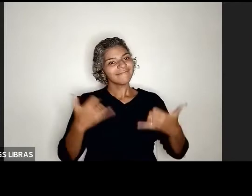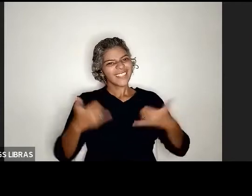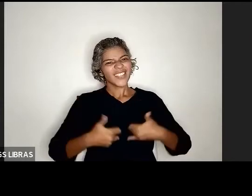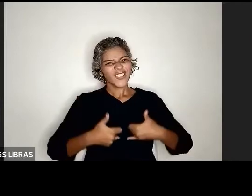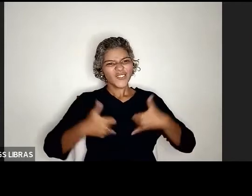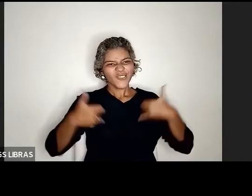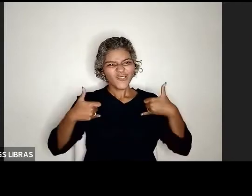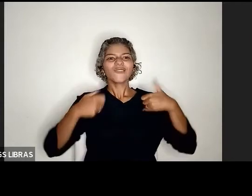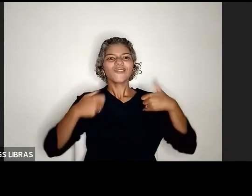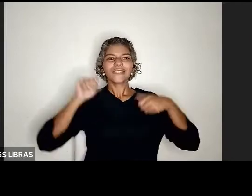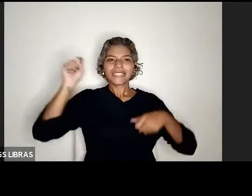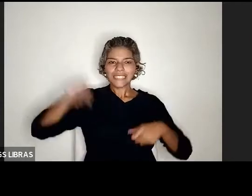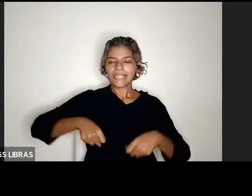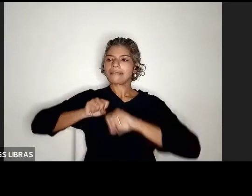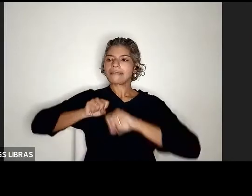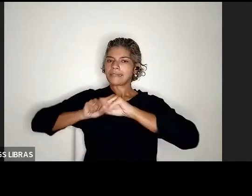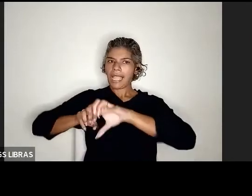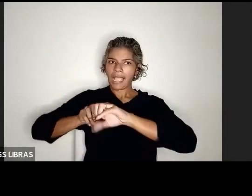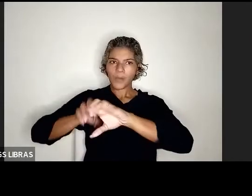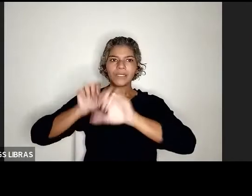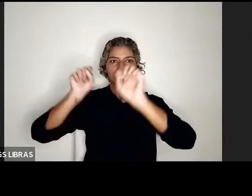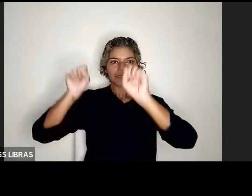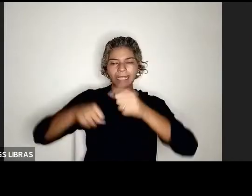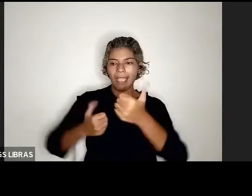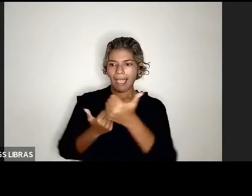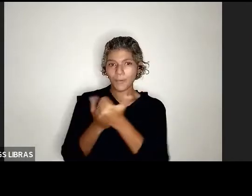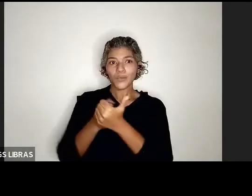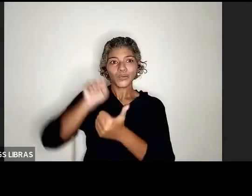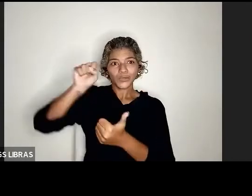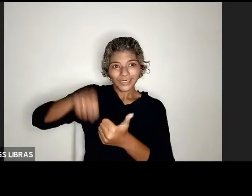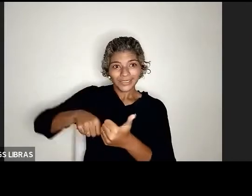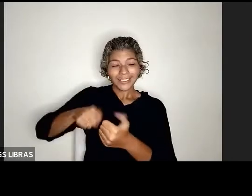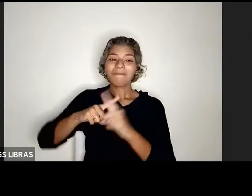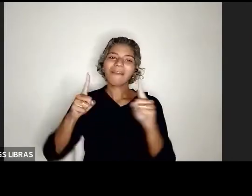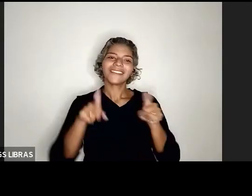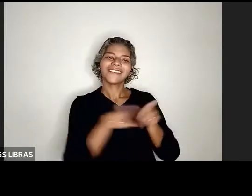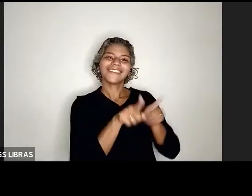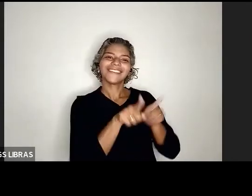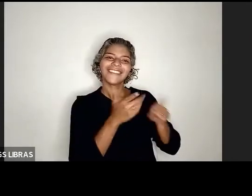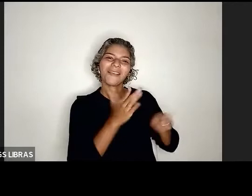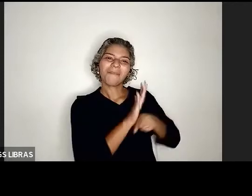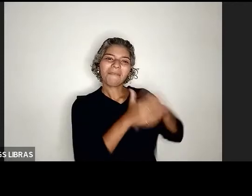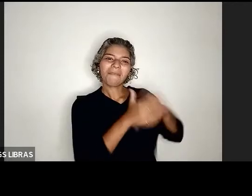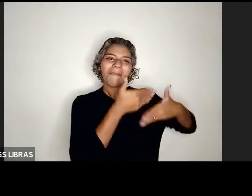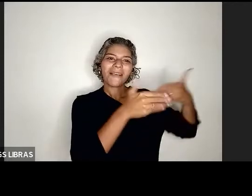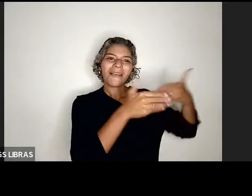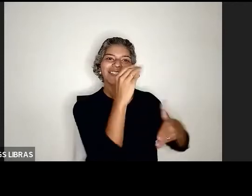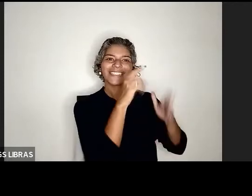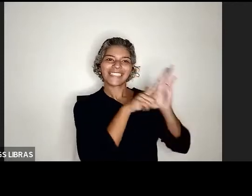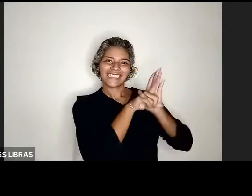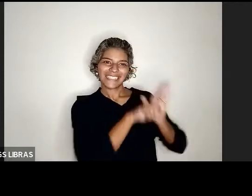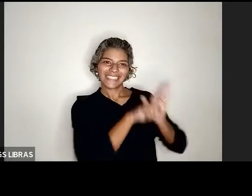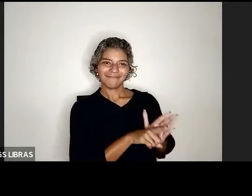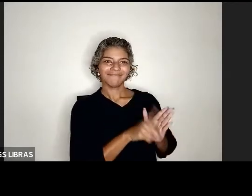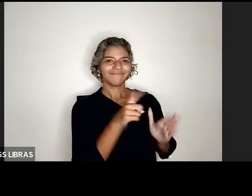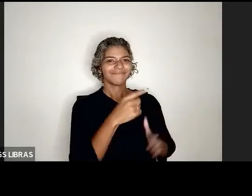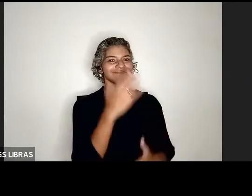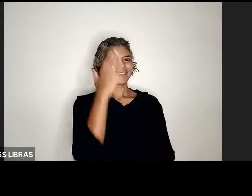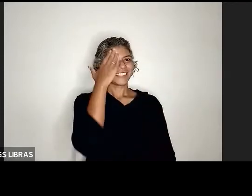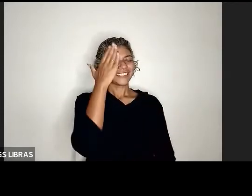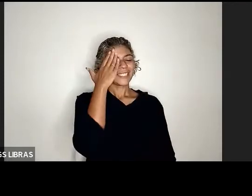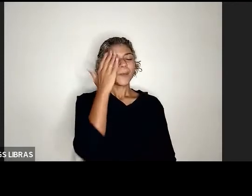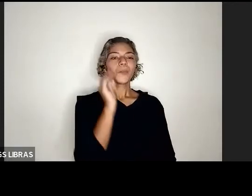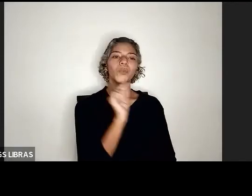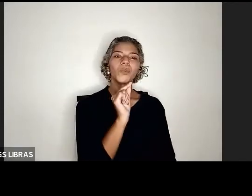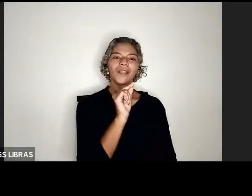nossos alunos, apoiando, né? Mas também ocupando outros lugares, né? Porque nós sabemos que os nossos colegas, muitas vezes na academia, gostam de ver a